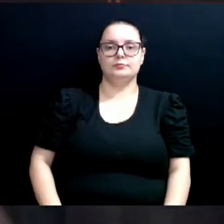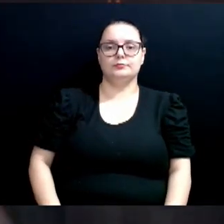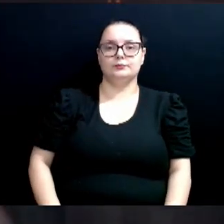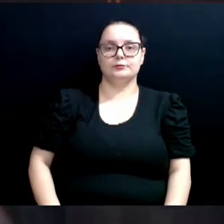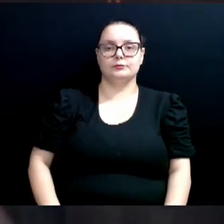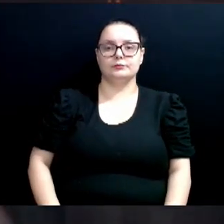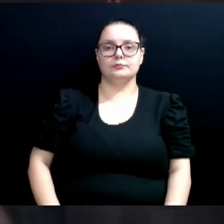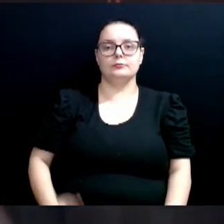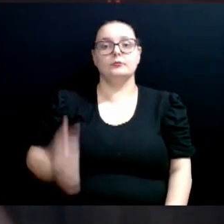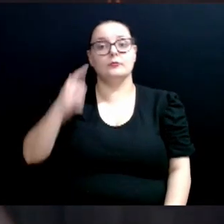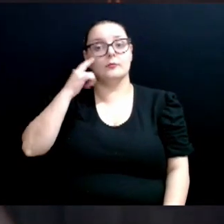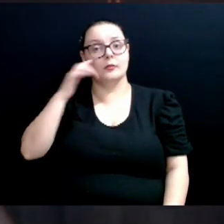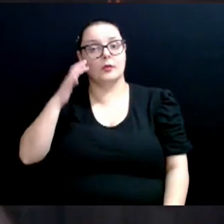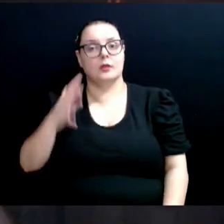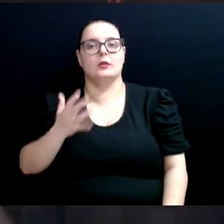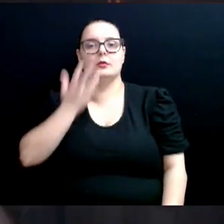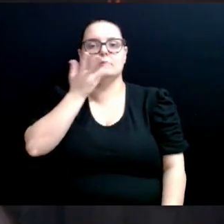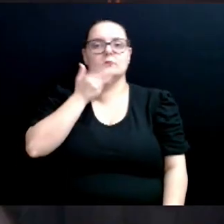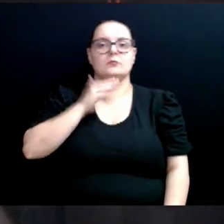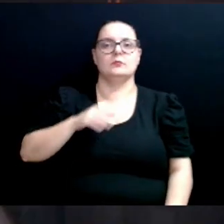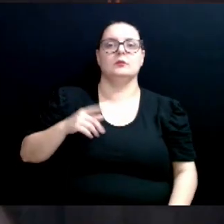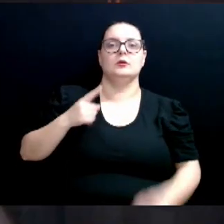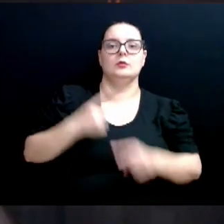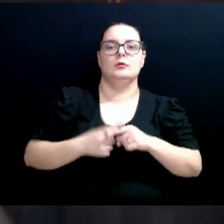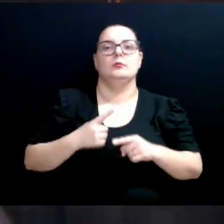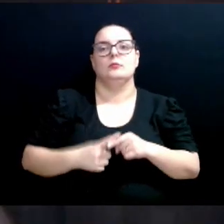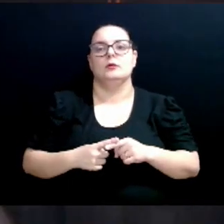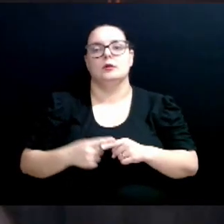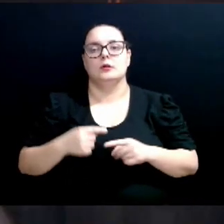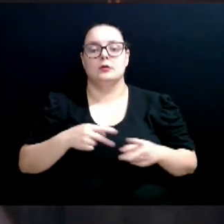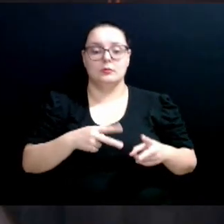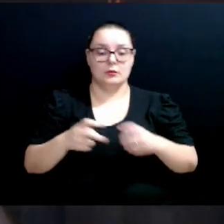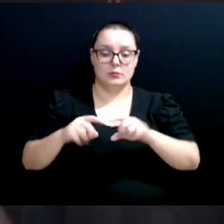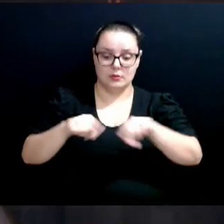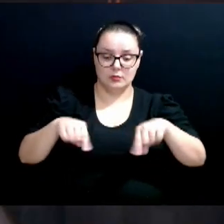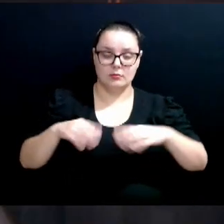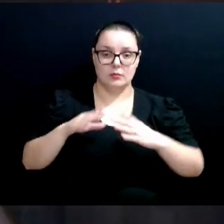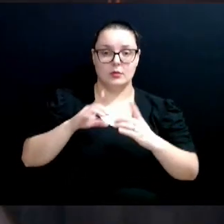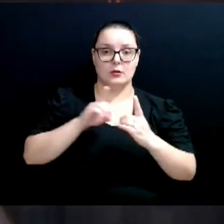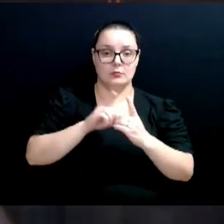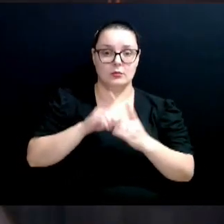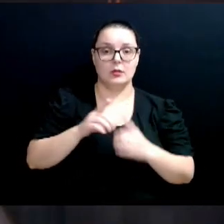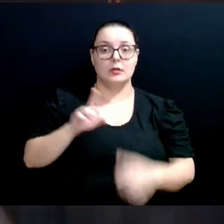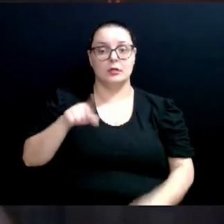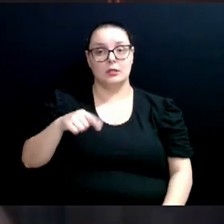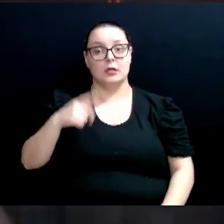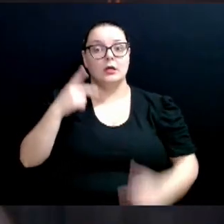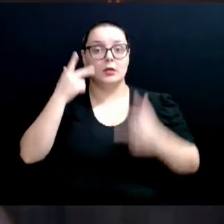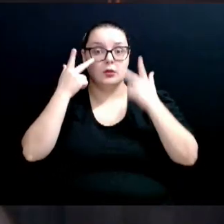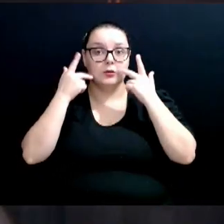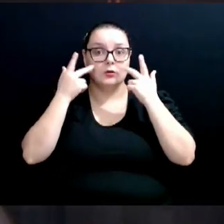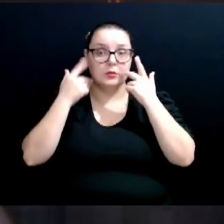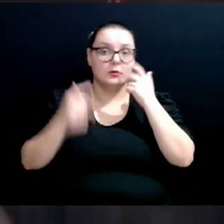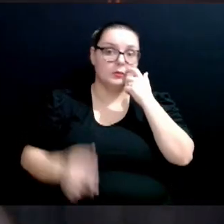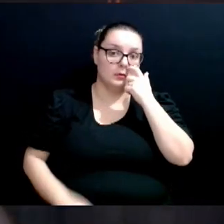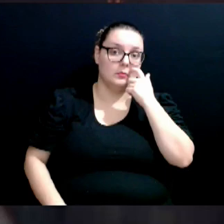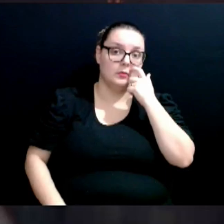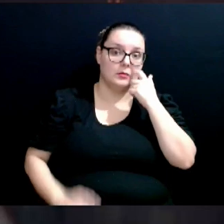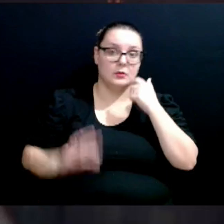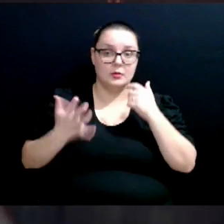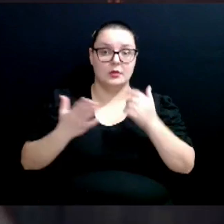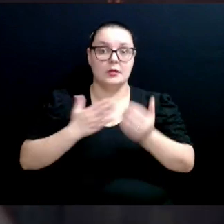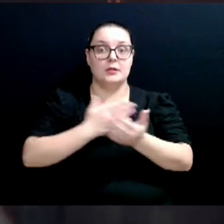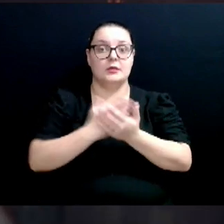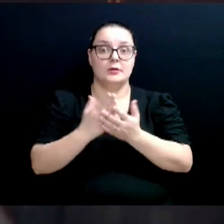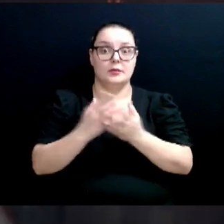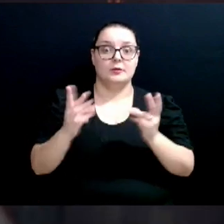pensar na criança, porque às vezes o que eu vejo na clínica, que às vezes é comum acontecer, as pessoas ficam tão animadas no início das relações, né?